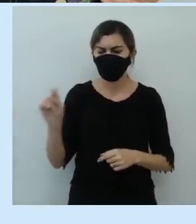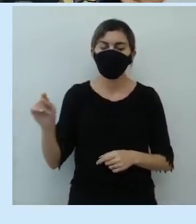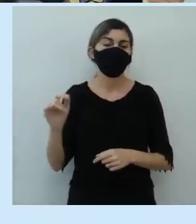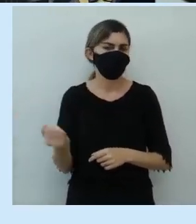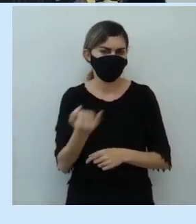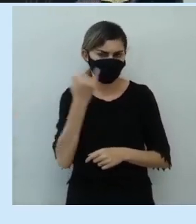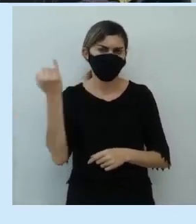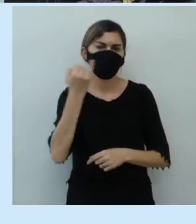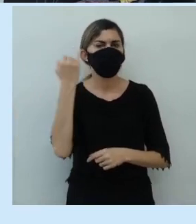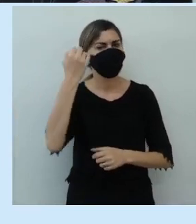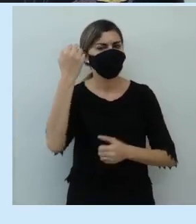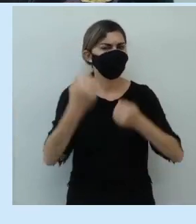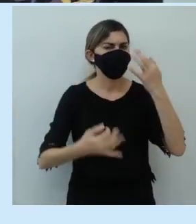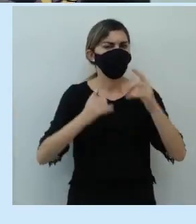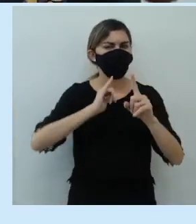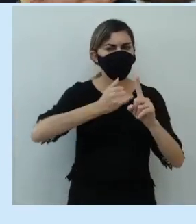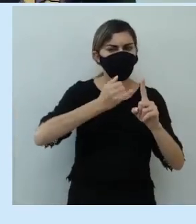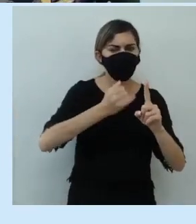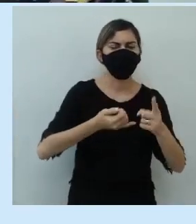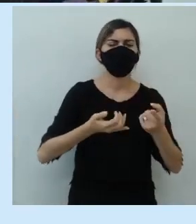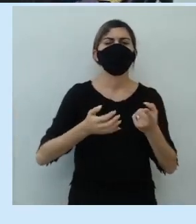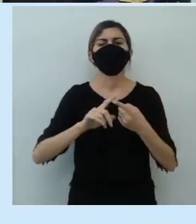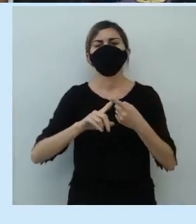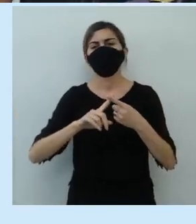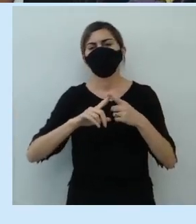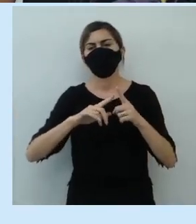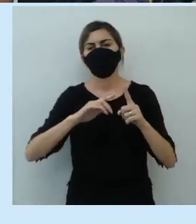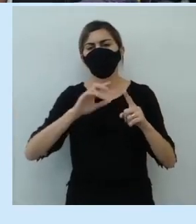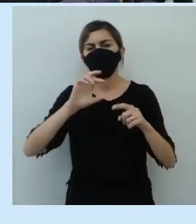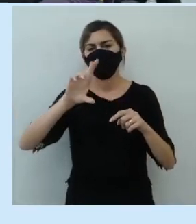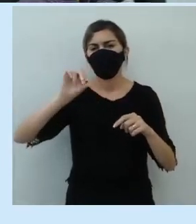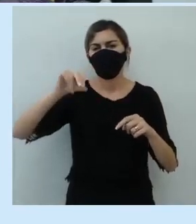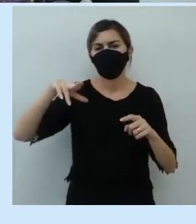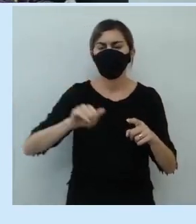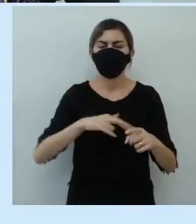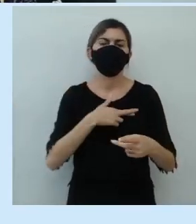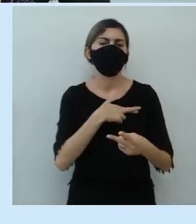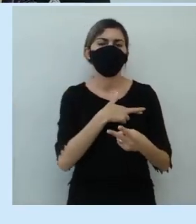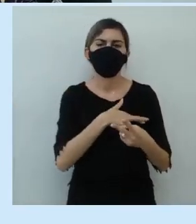numa narrativa, num conto, numa crônica, num romance, não é?